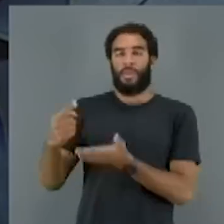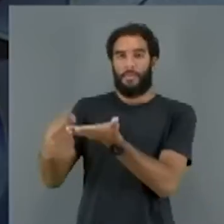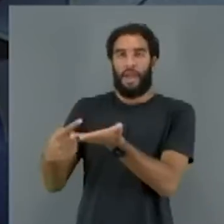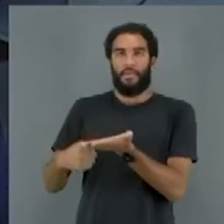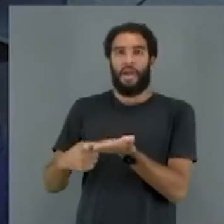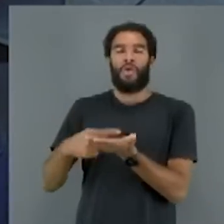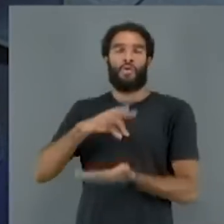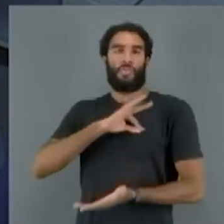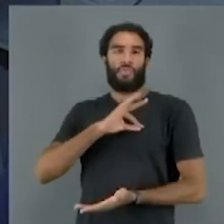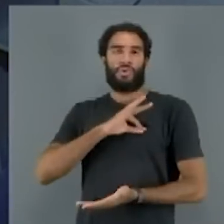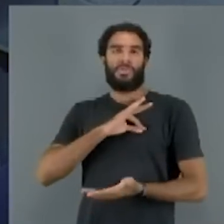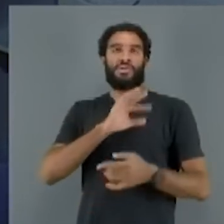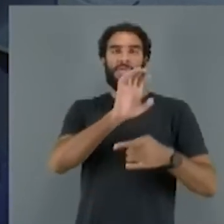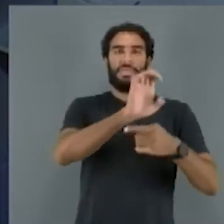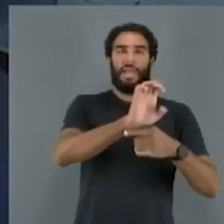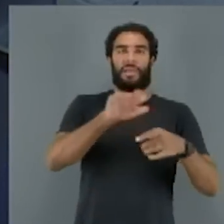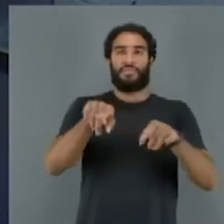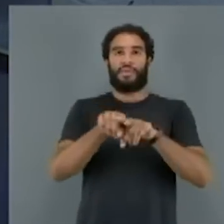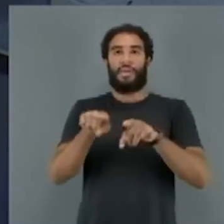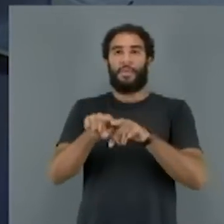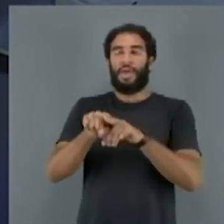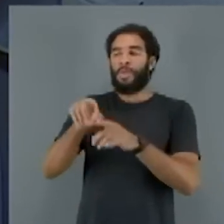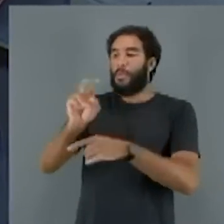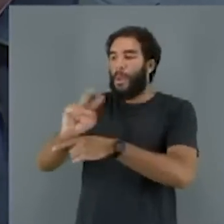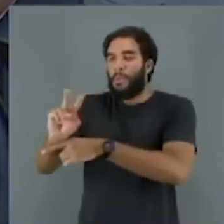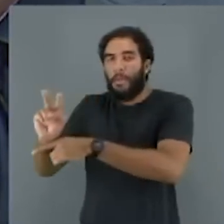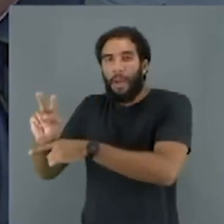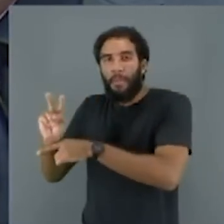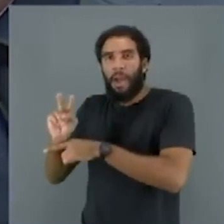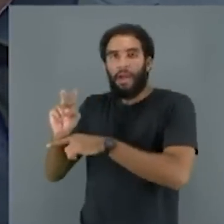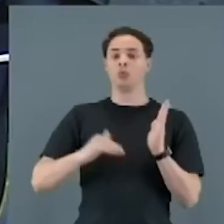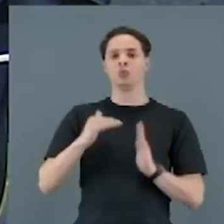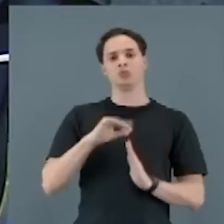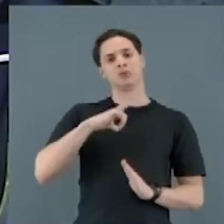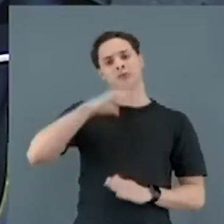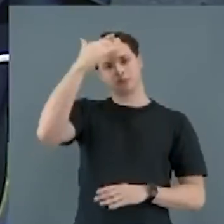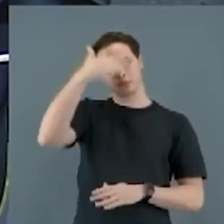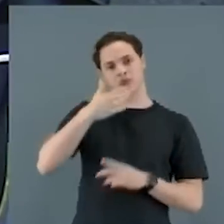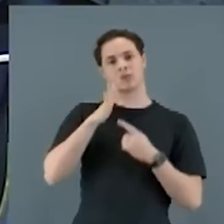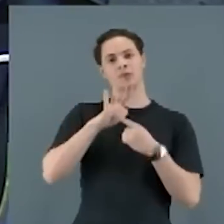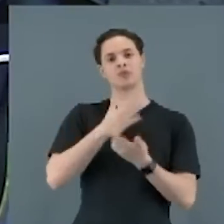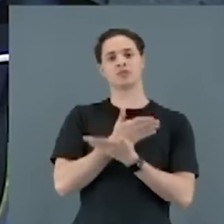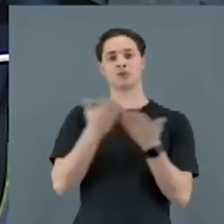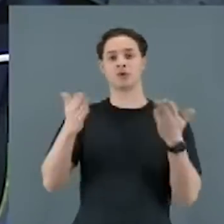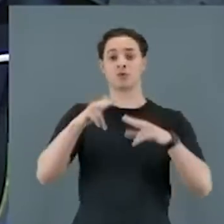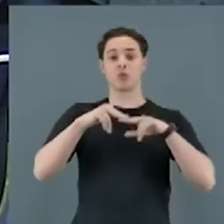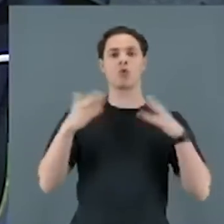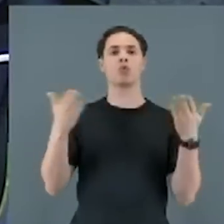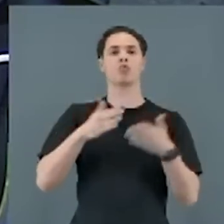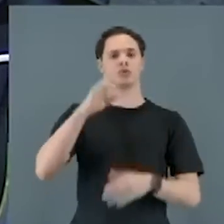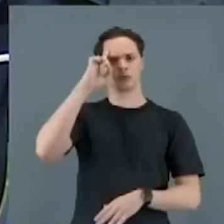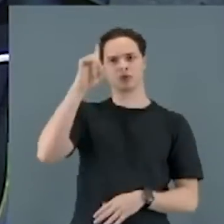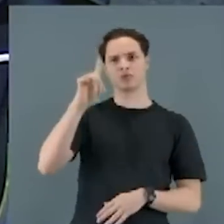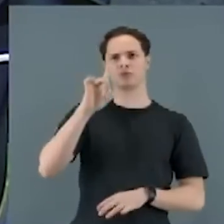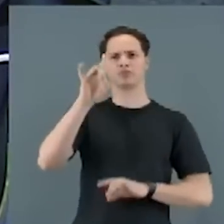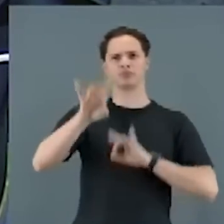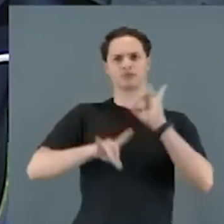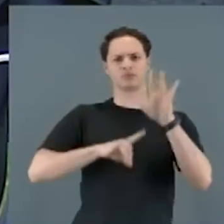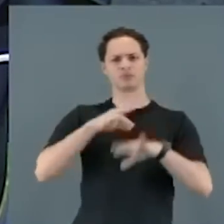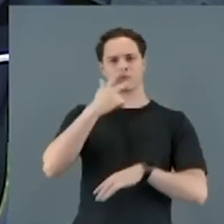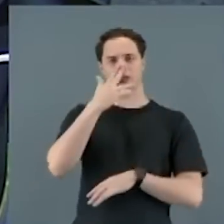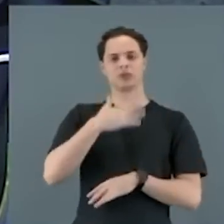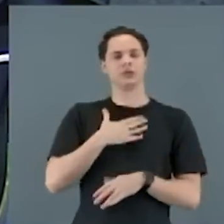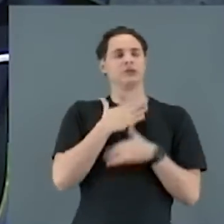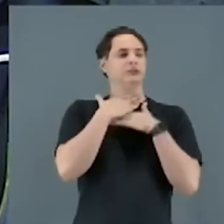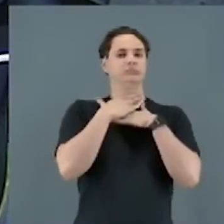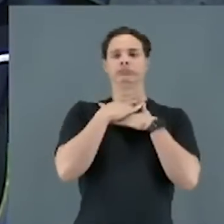polícias estaduais e polícias guardas municipais nos últimos anos. Por isso que eu digo que hoje é um dia especial. Há muito tempo estava com vontade